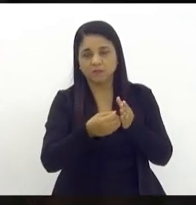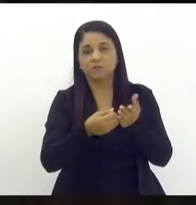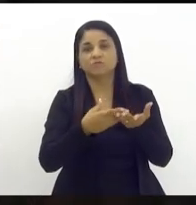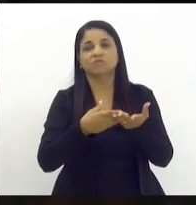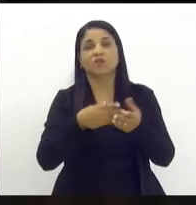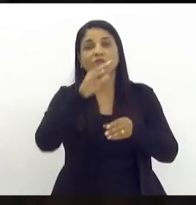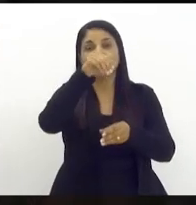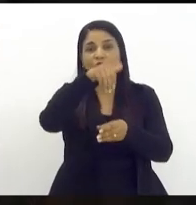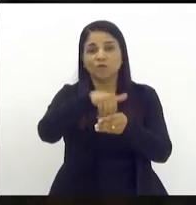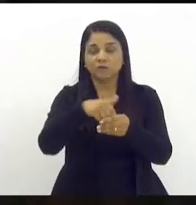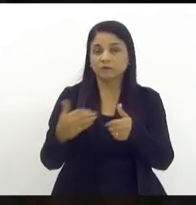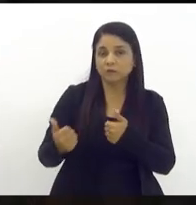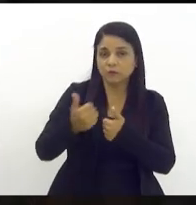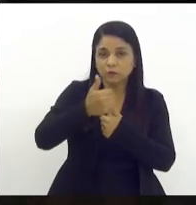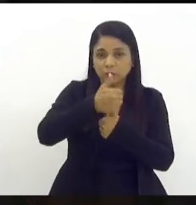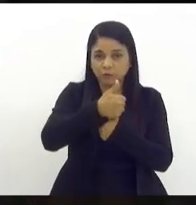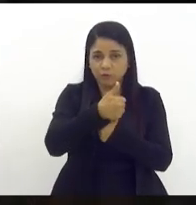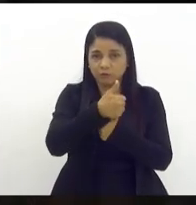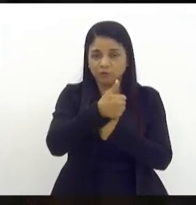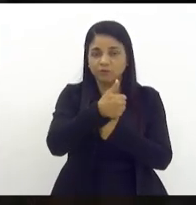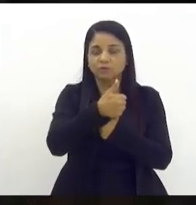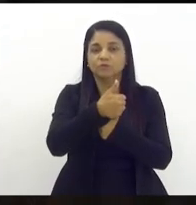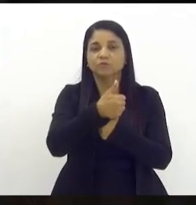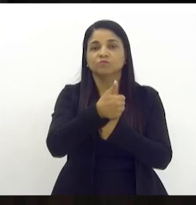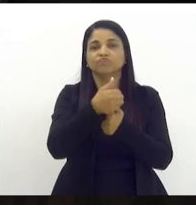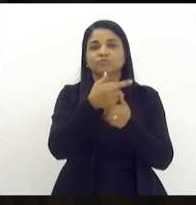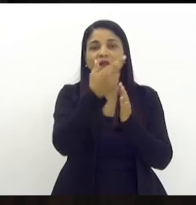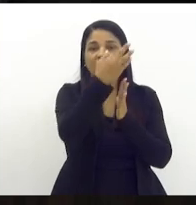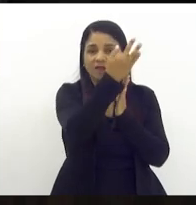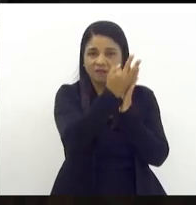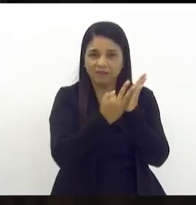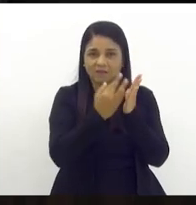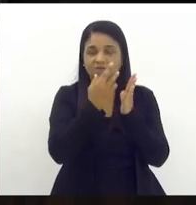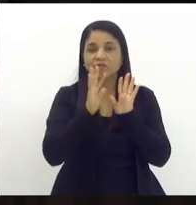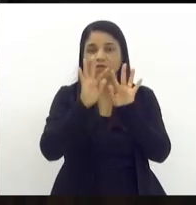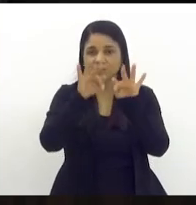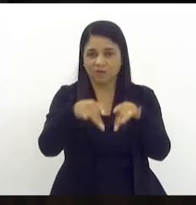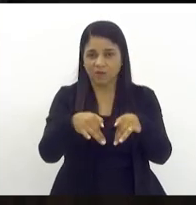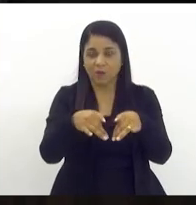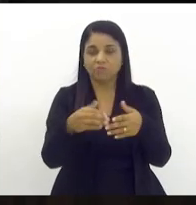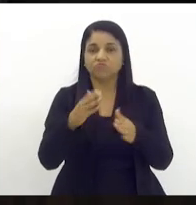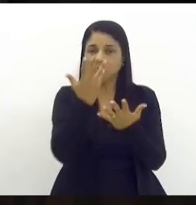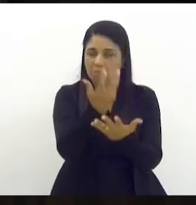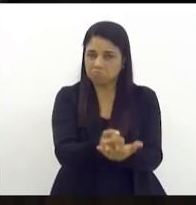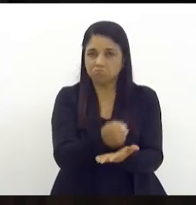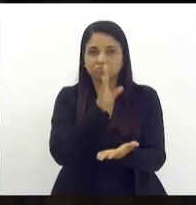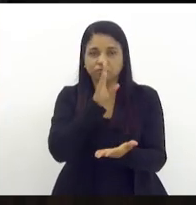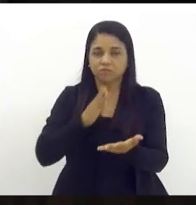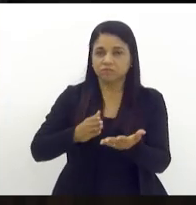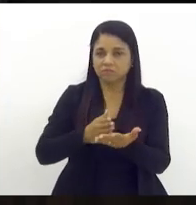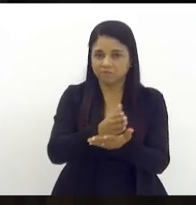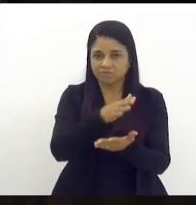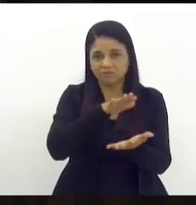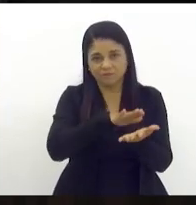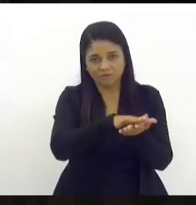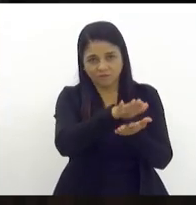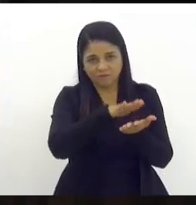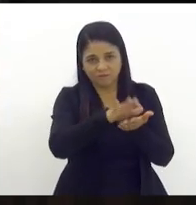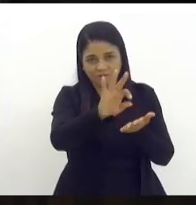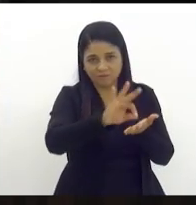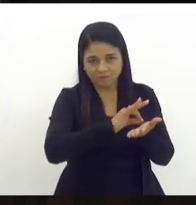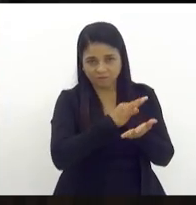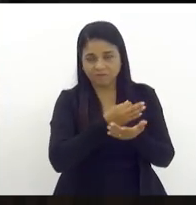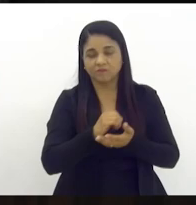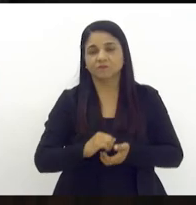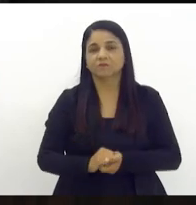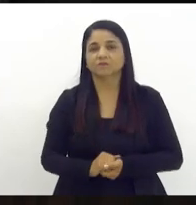votação substitutivo, conforme a final de redação, os senhores que aprovam permaneçam como estão, aprovado, vai autógrafo.